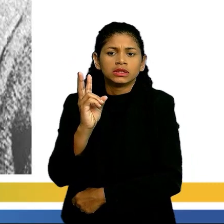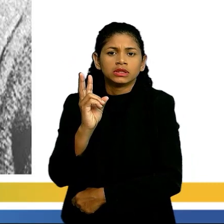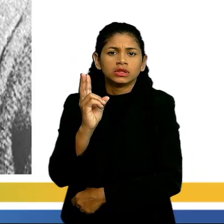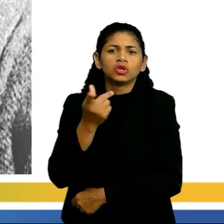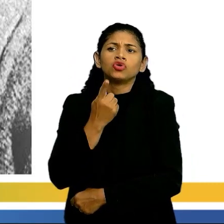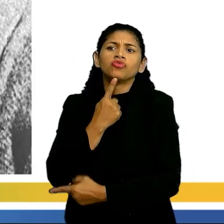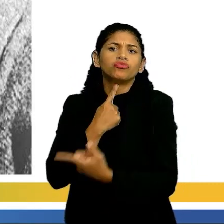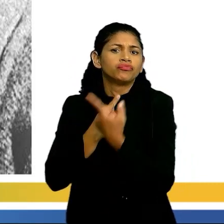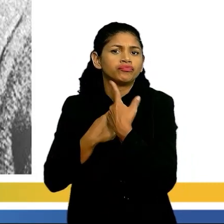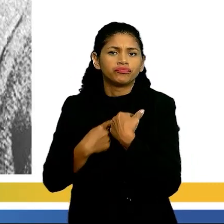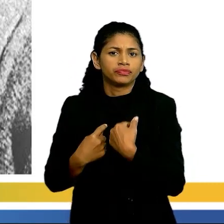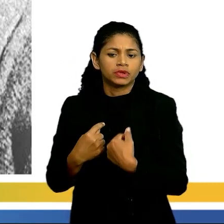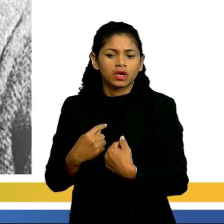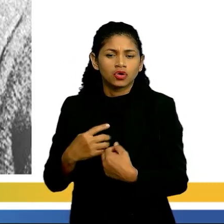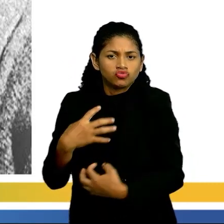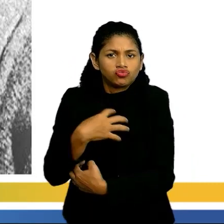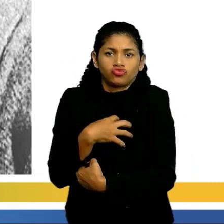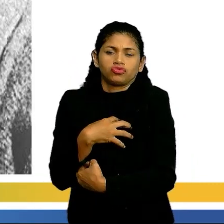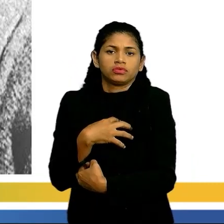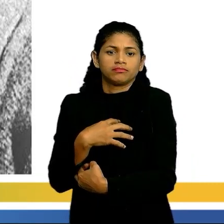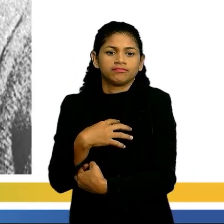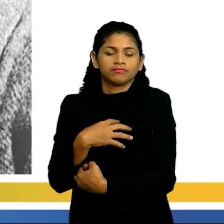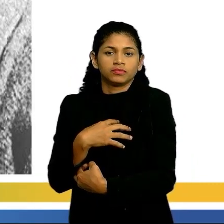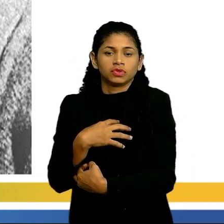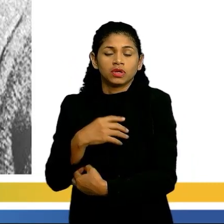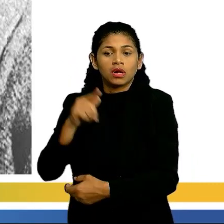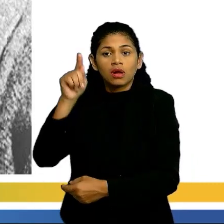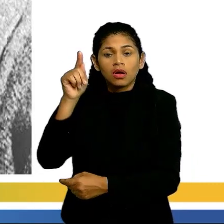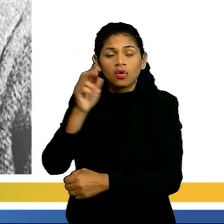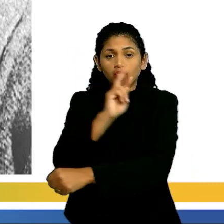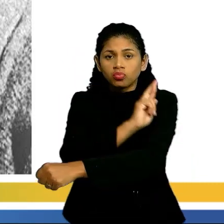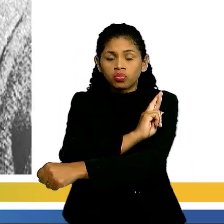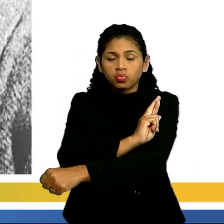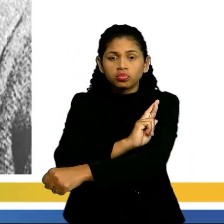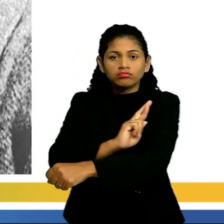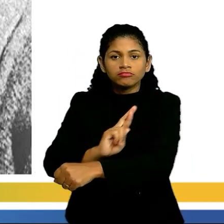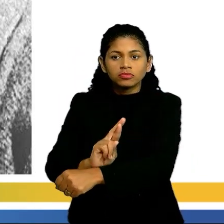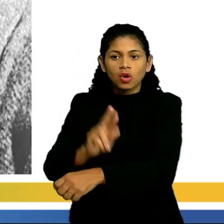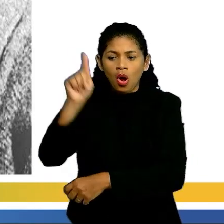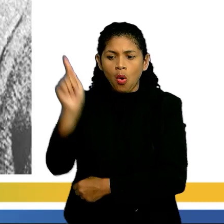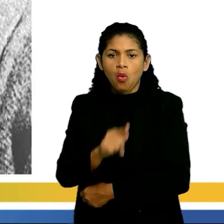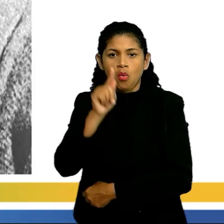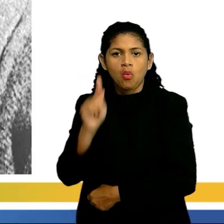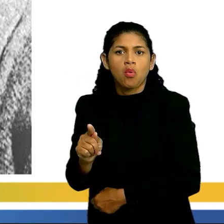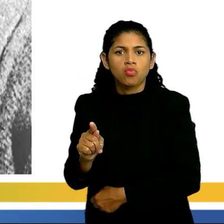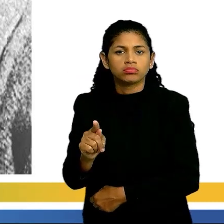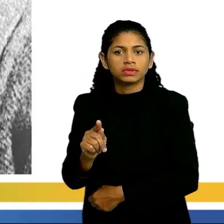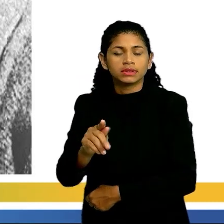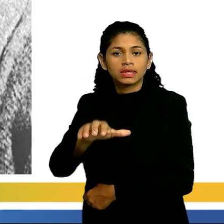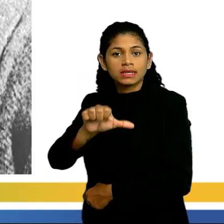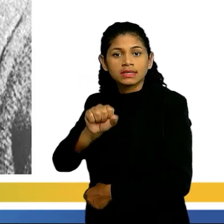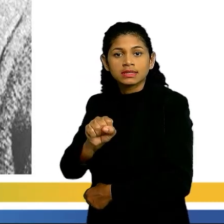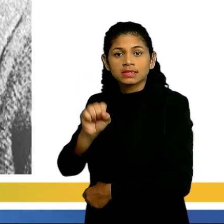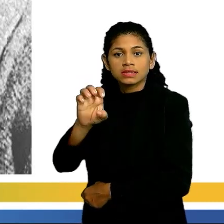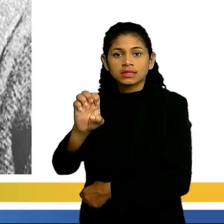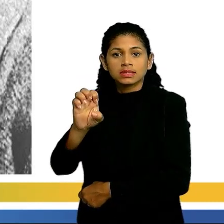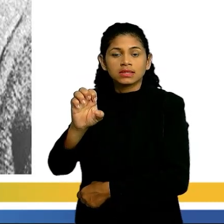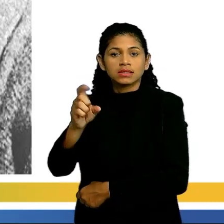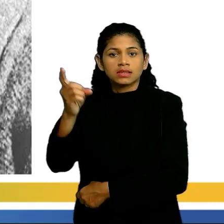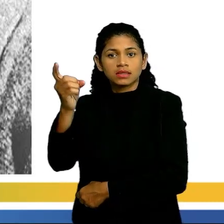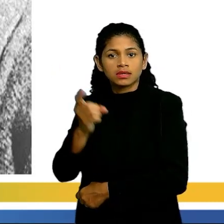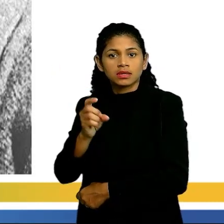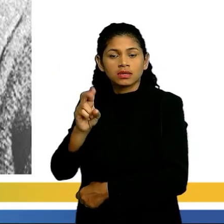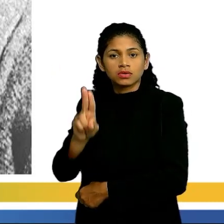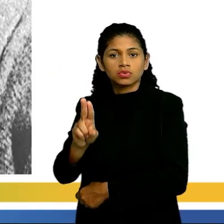uma moral sexual, contra a sexualidade. Se Deus colocou essa força no ser humano, por que ele